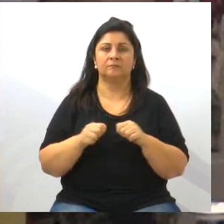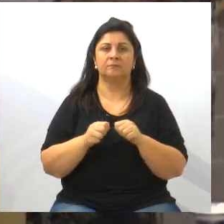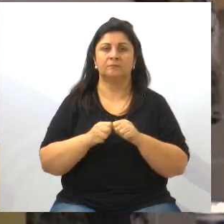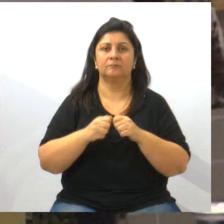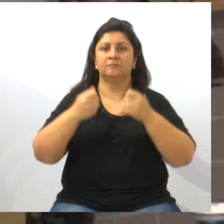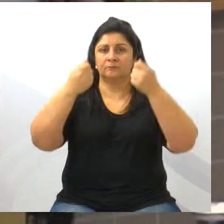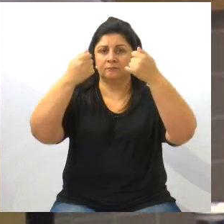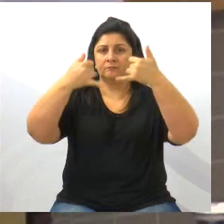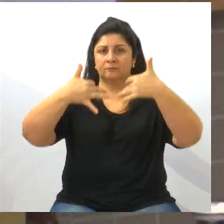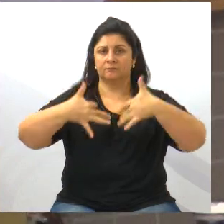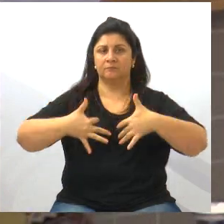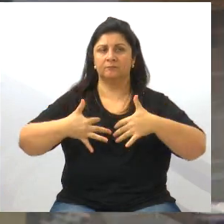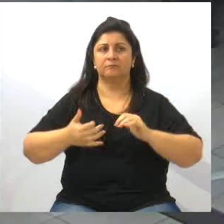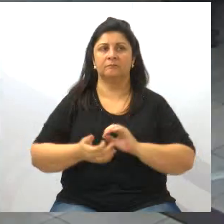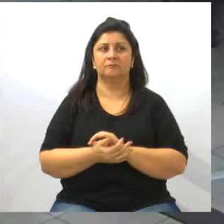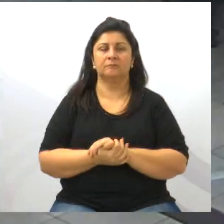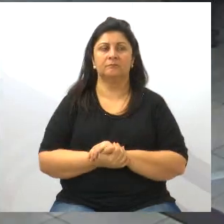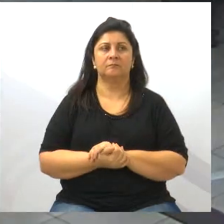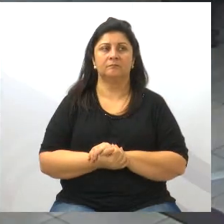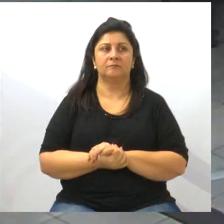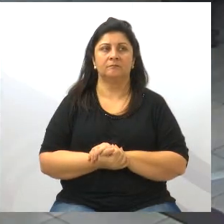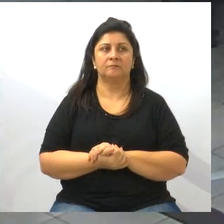do conteúdo.